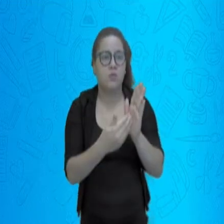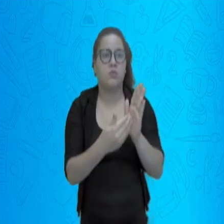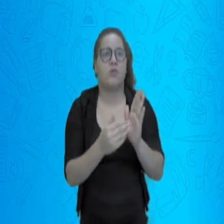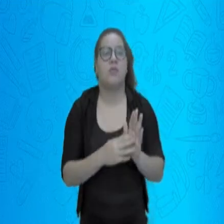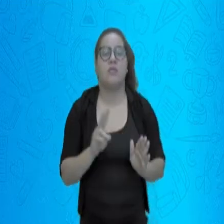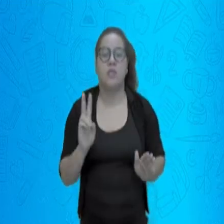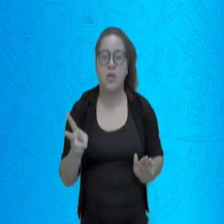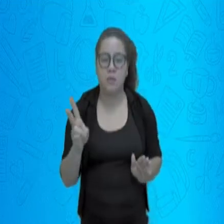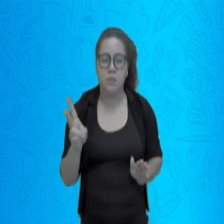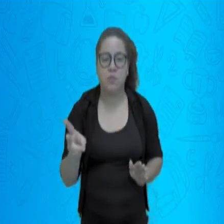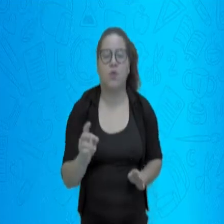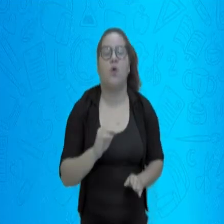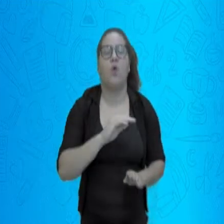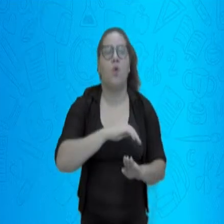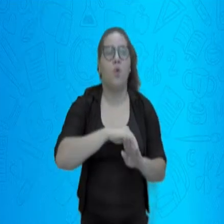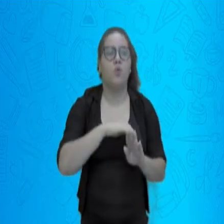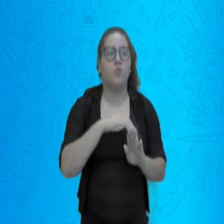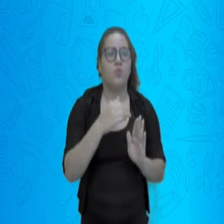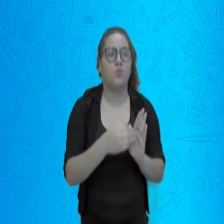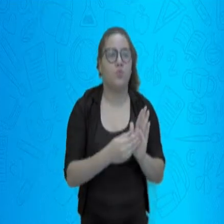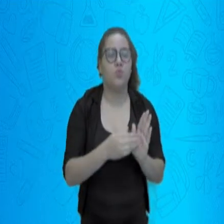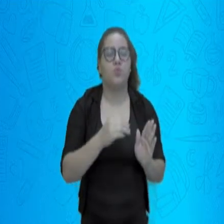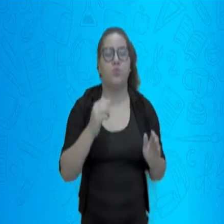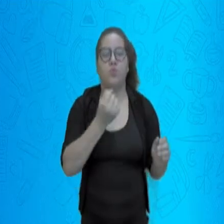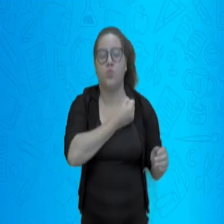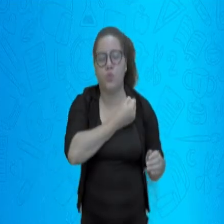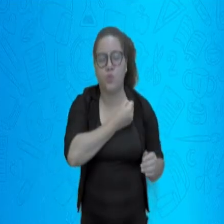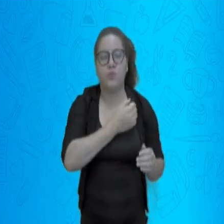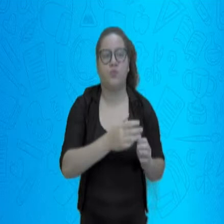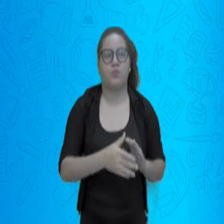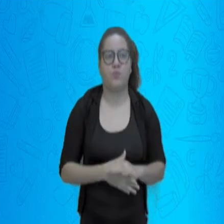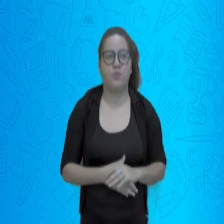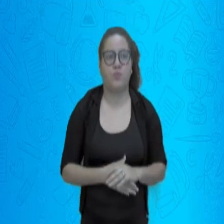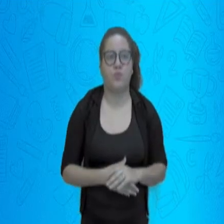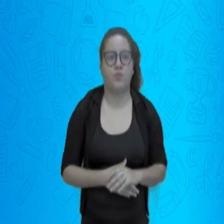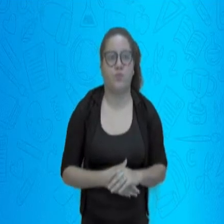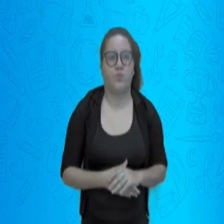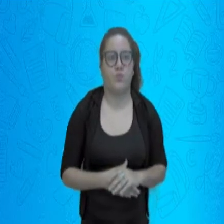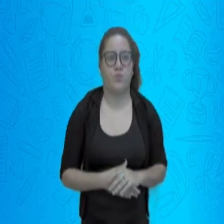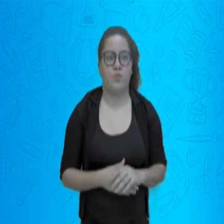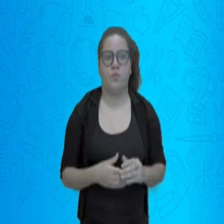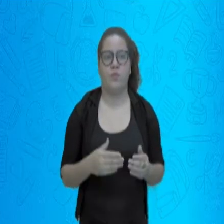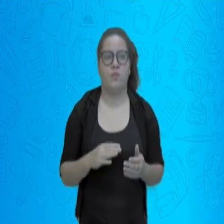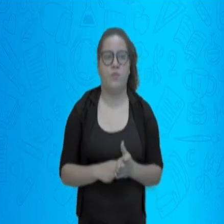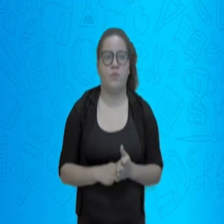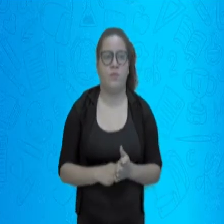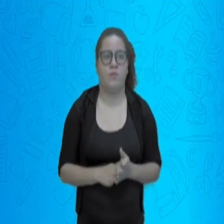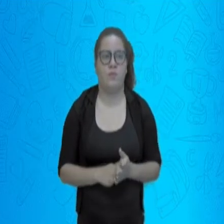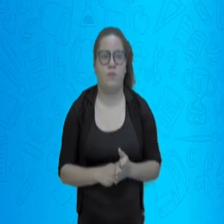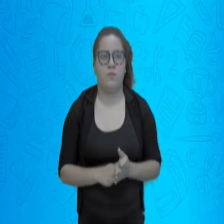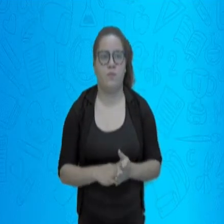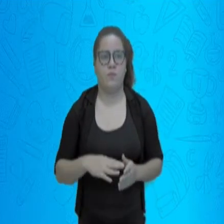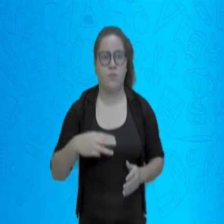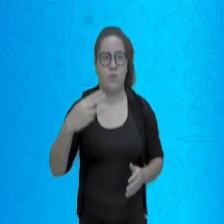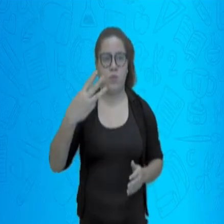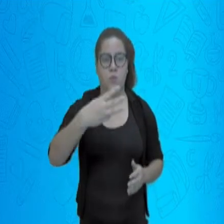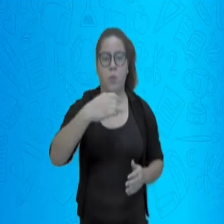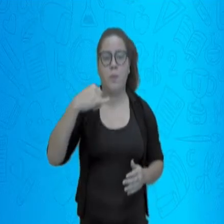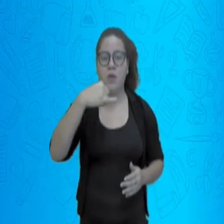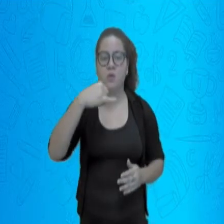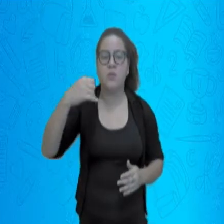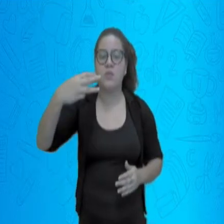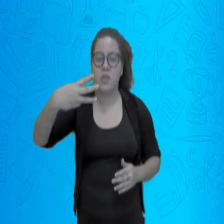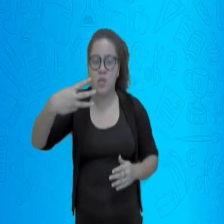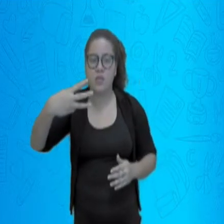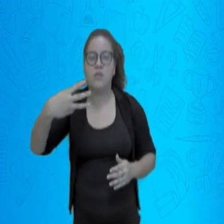olha, 2 menos 5, que é igual a menos 3, ele não pertence ao conjunto dos números naturais, mas ele pertence ao conjunto dos